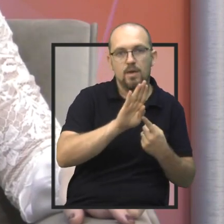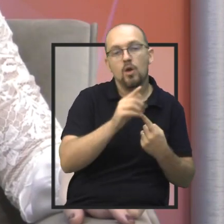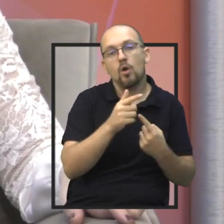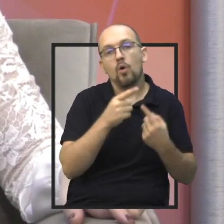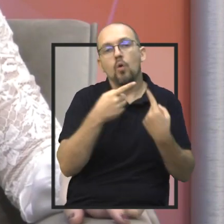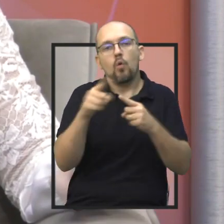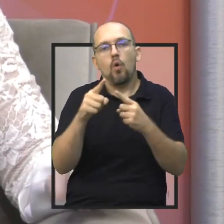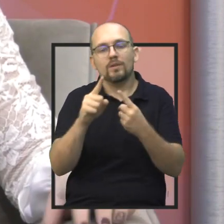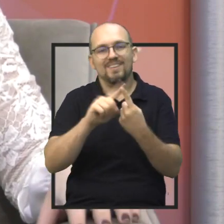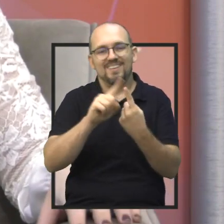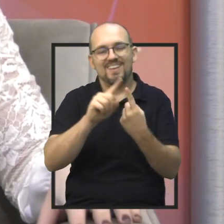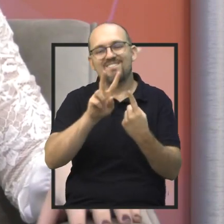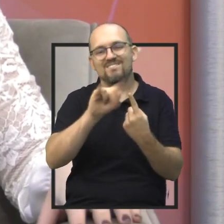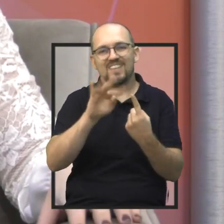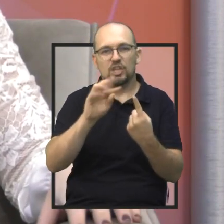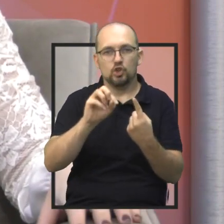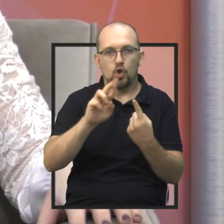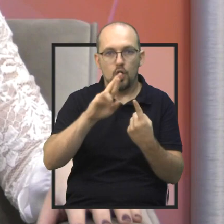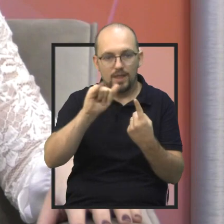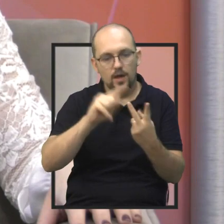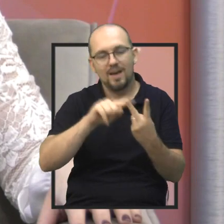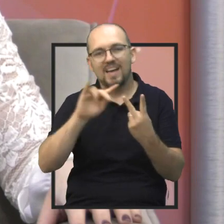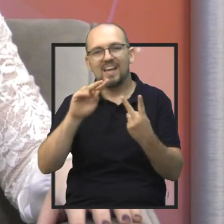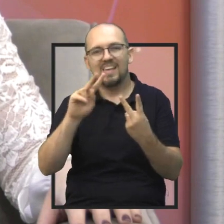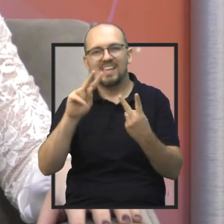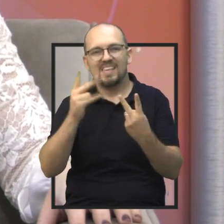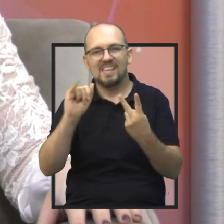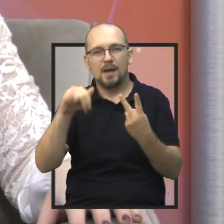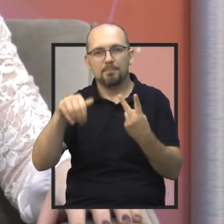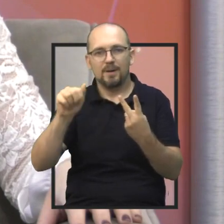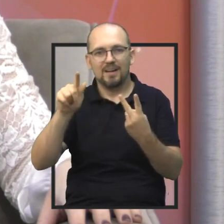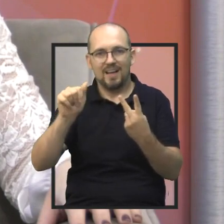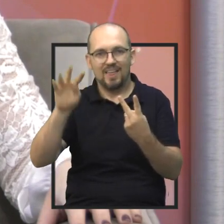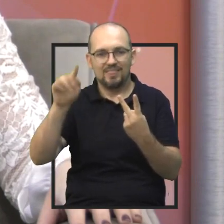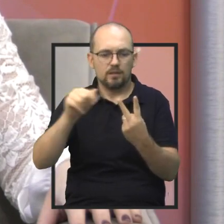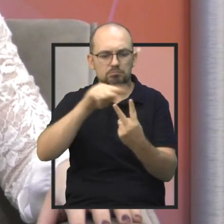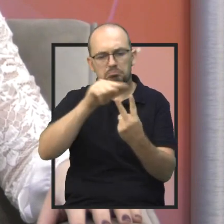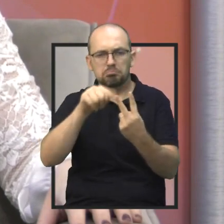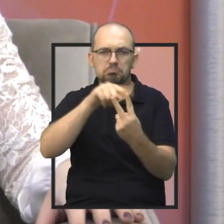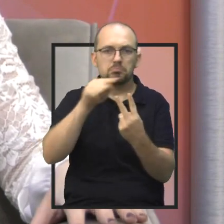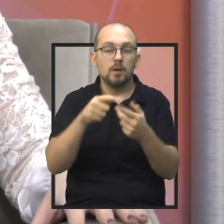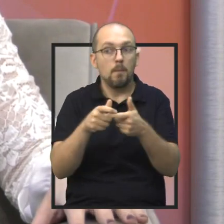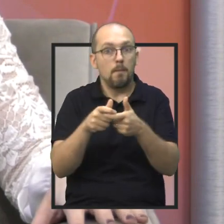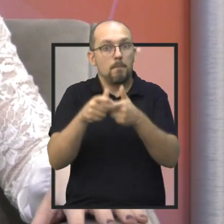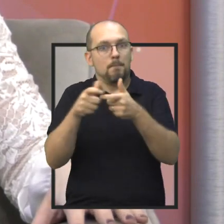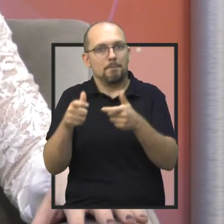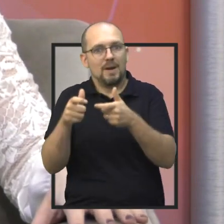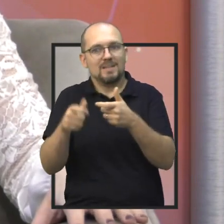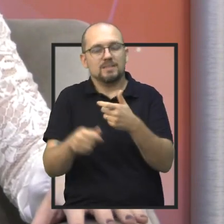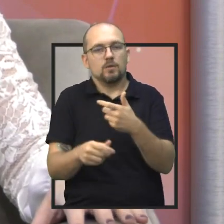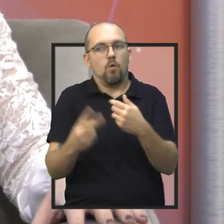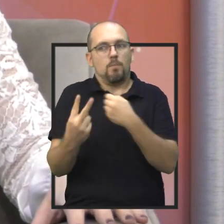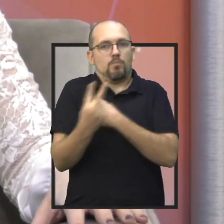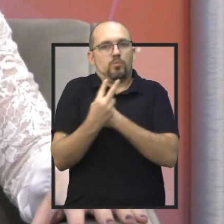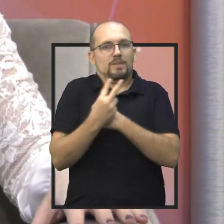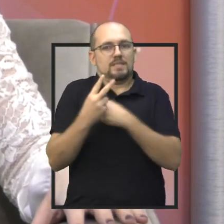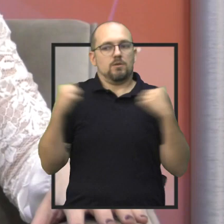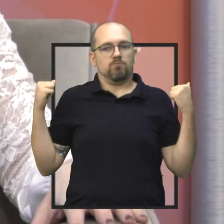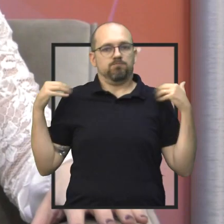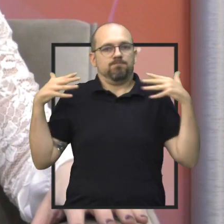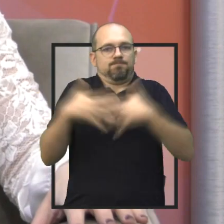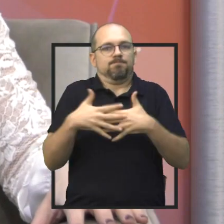que é o Yamagata. Então, ela amplia um pouquinho mais a proteção contra a influenza B. Por isso, é uma vacina que acaba